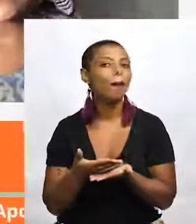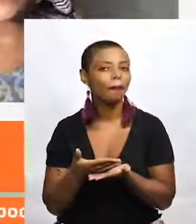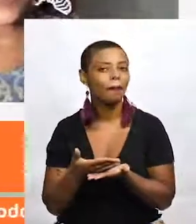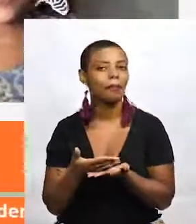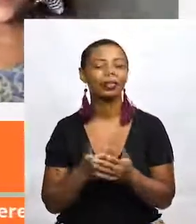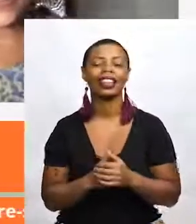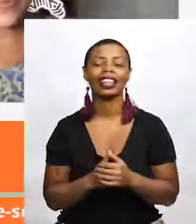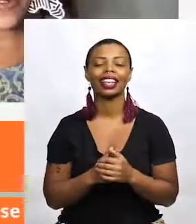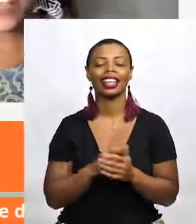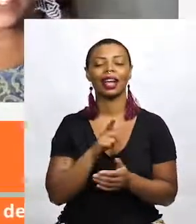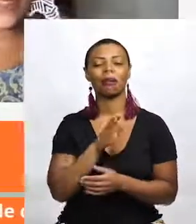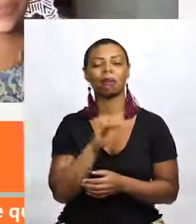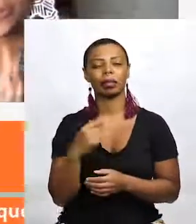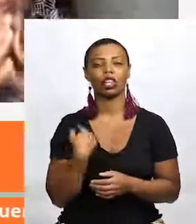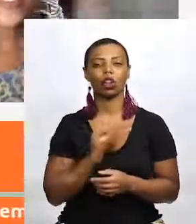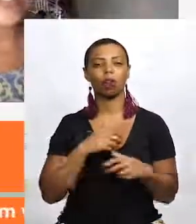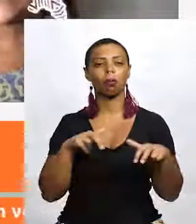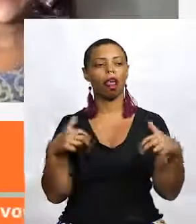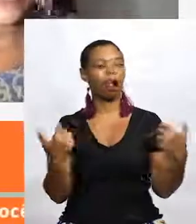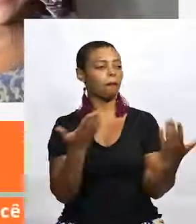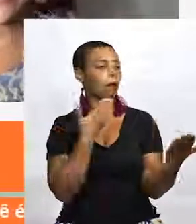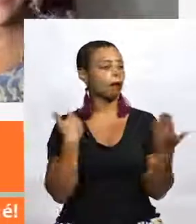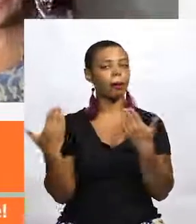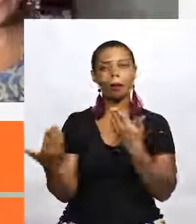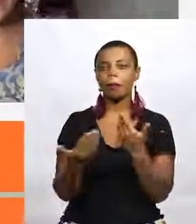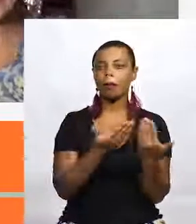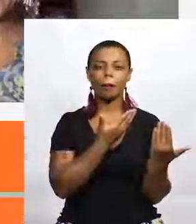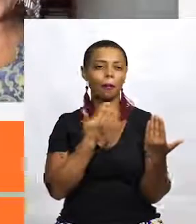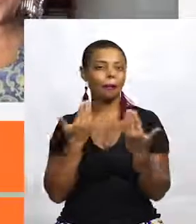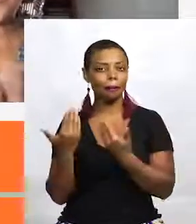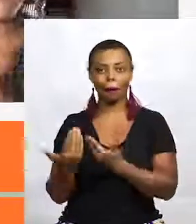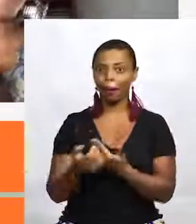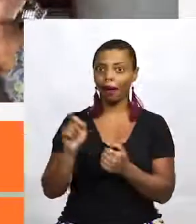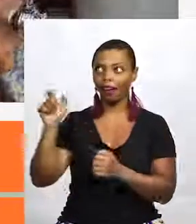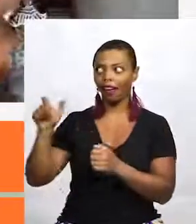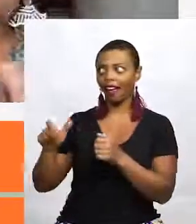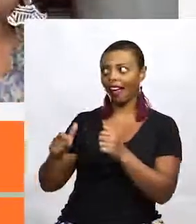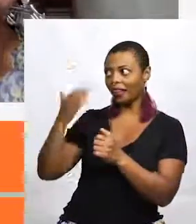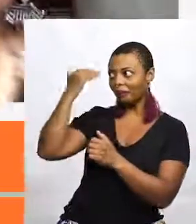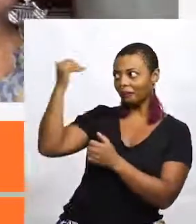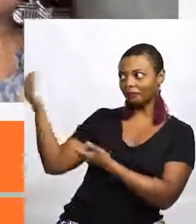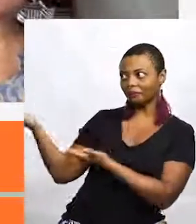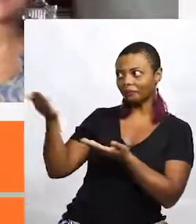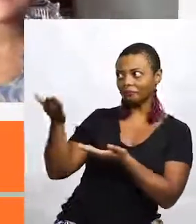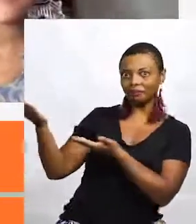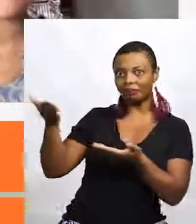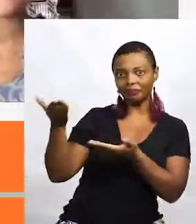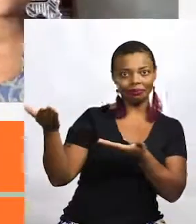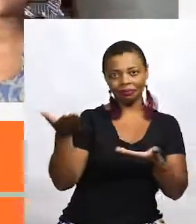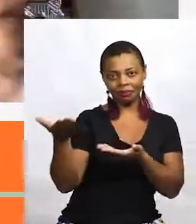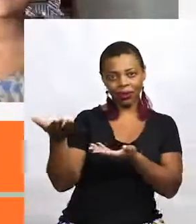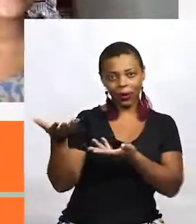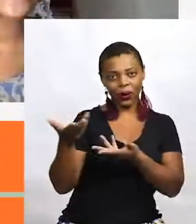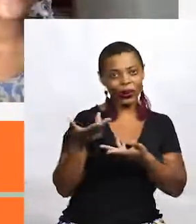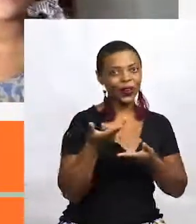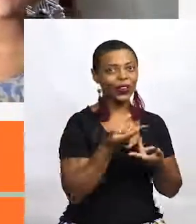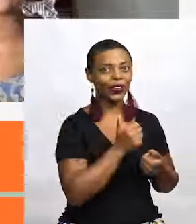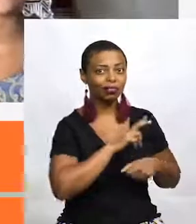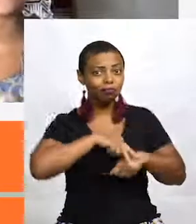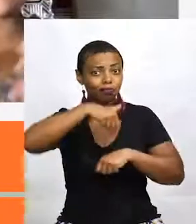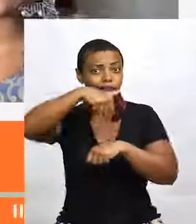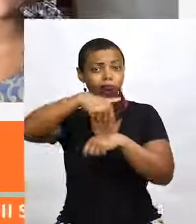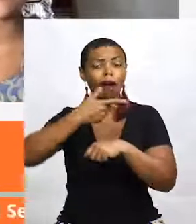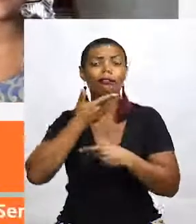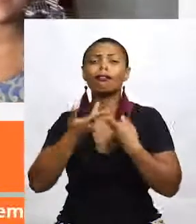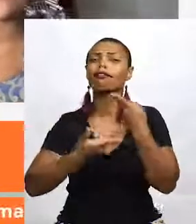nossa mesa, a nossa roda de conversa, o momento das nossas estrelas. Eu vou convidar para subir aqui com a gente para falar um pouquinho nesse